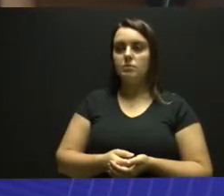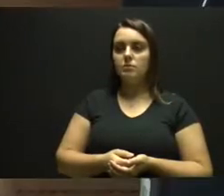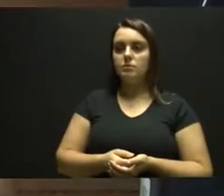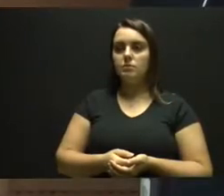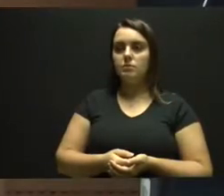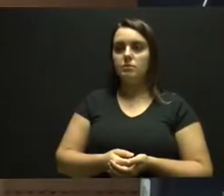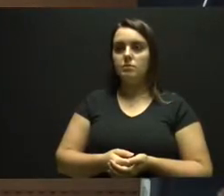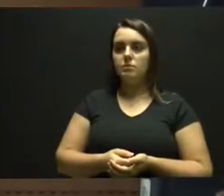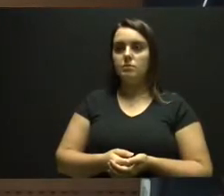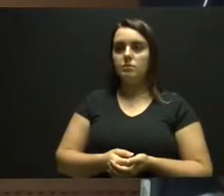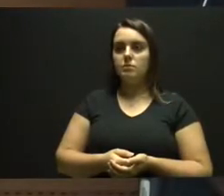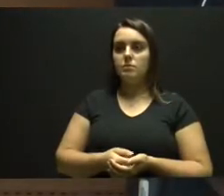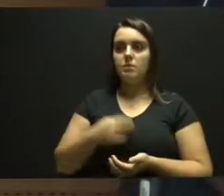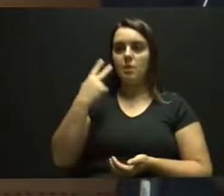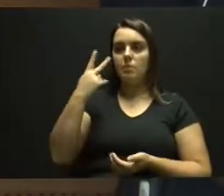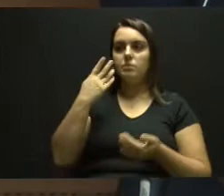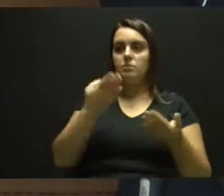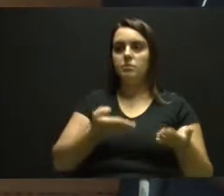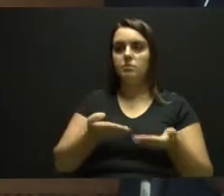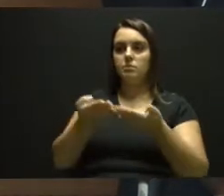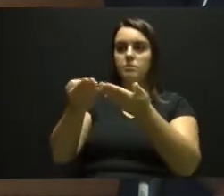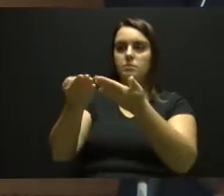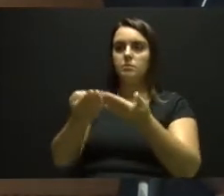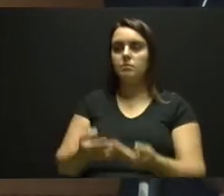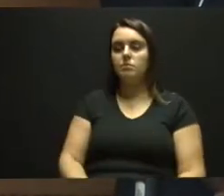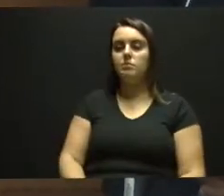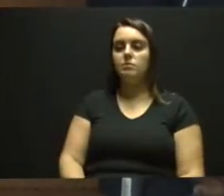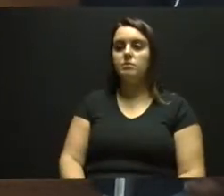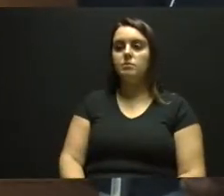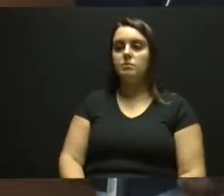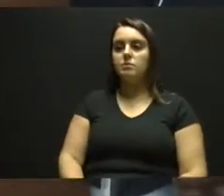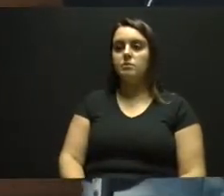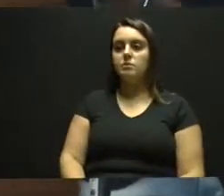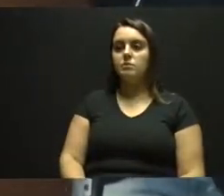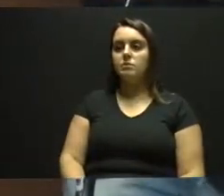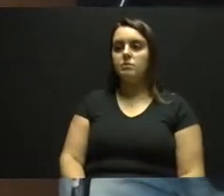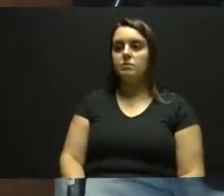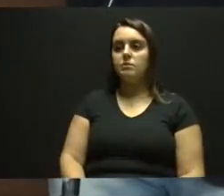souza o kléber do cavaco procederá à entrega da homenagem